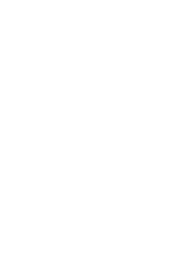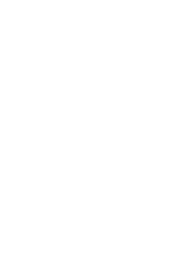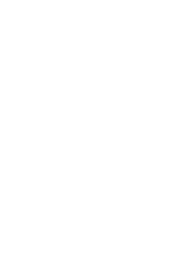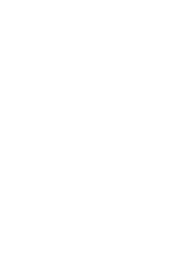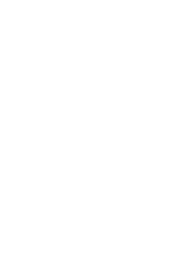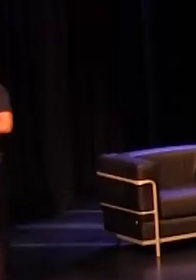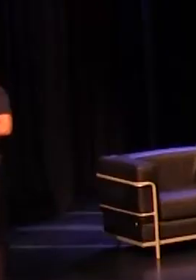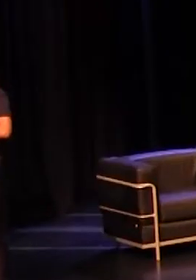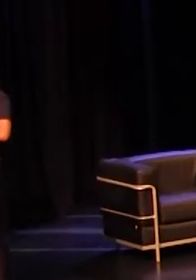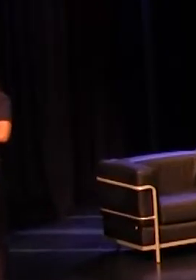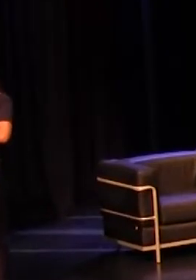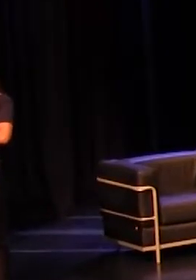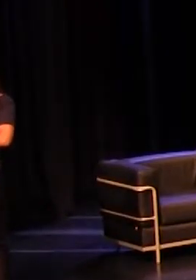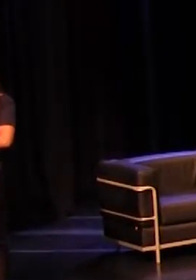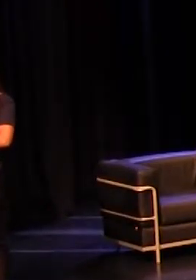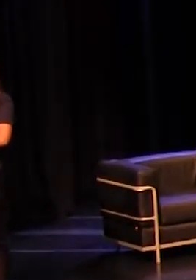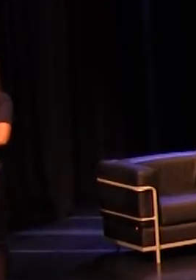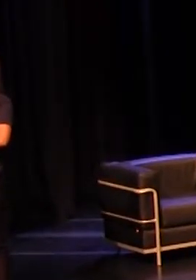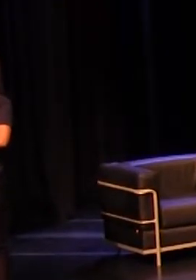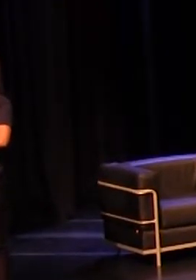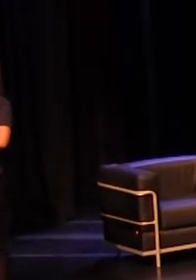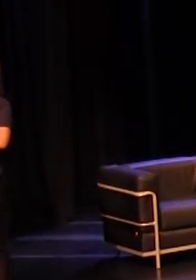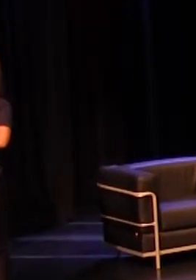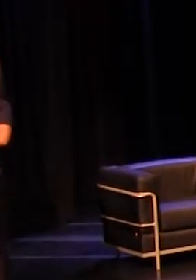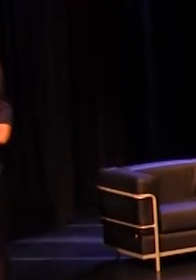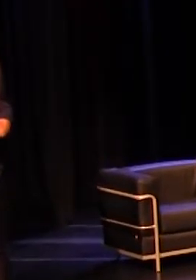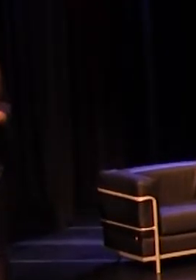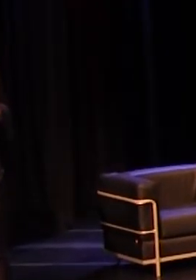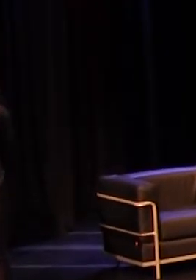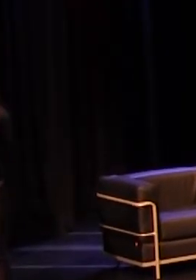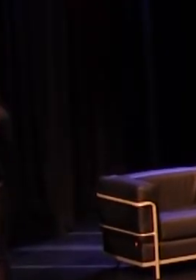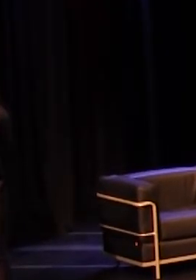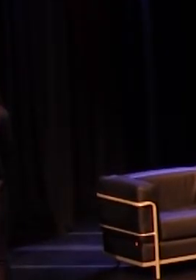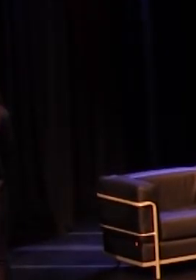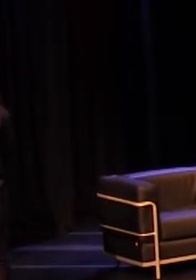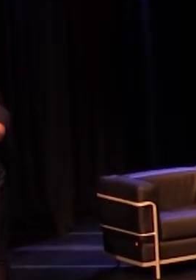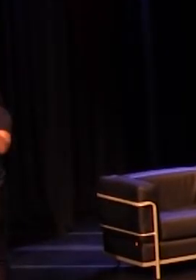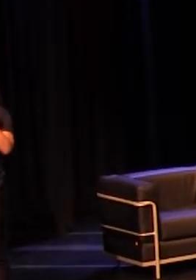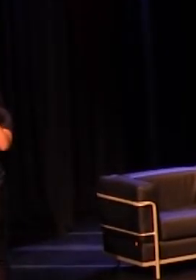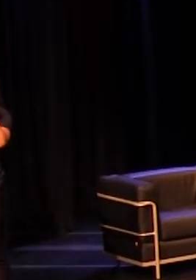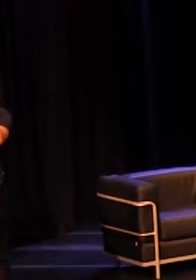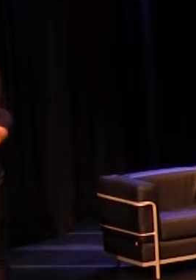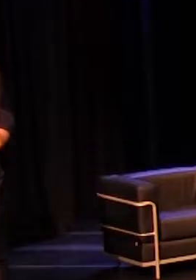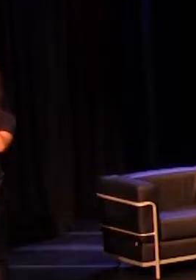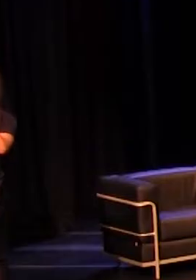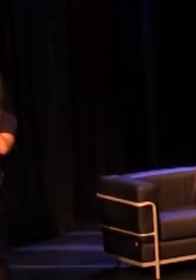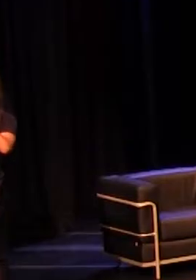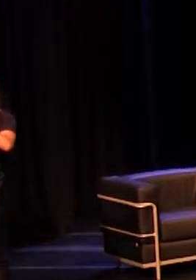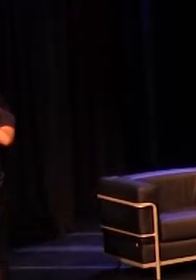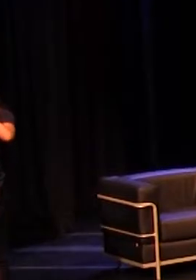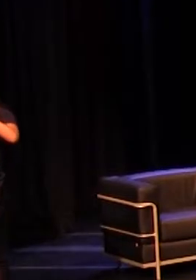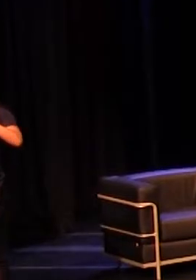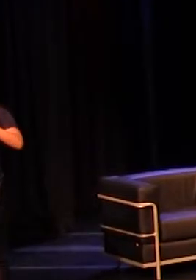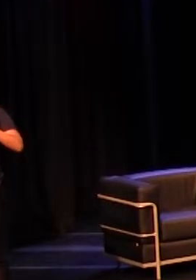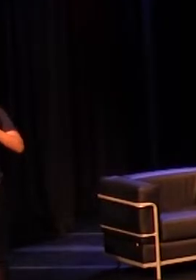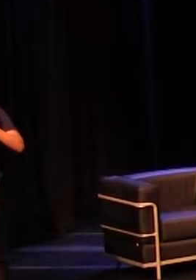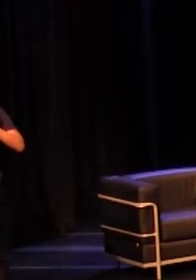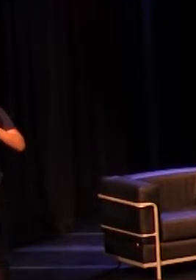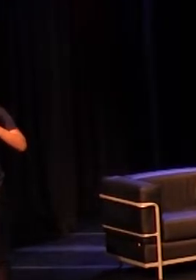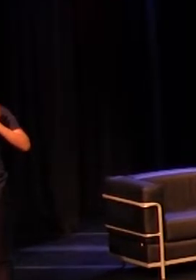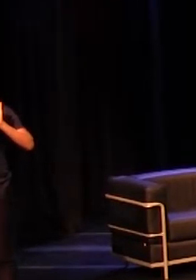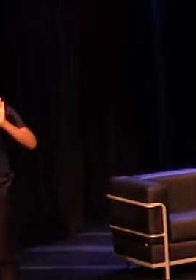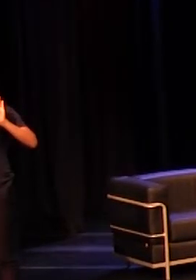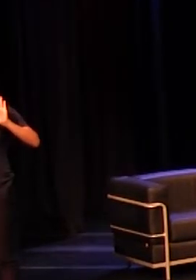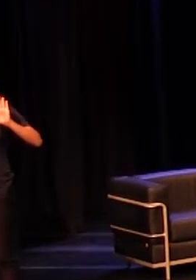exercício da cidadania. Essa é a ideia que está por trás desse currículo, né, que a gente possa aprender